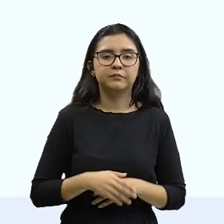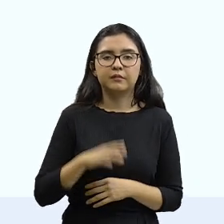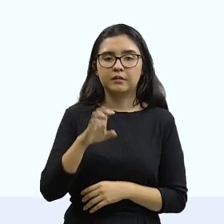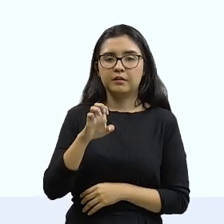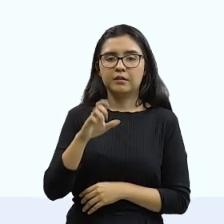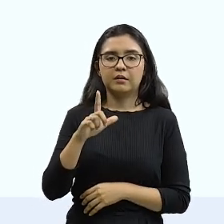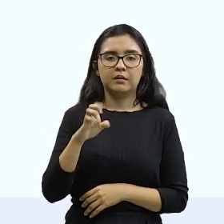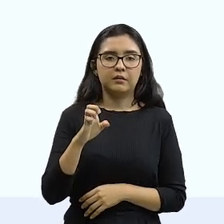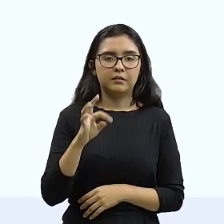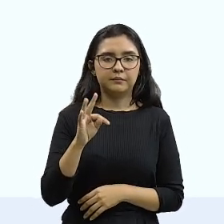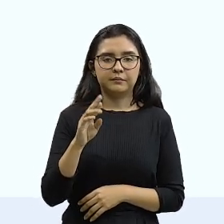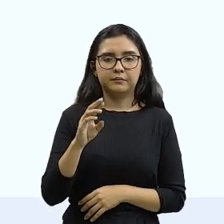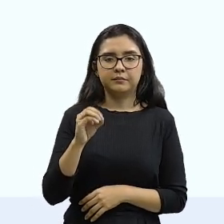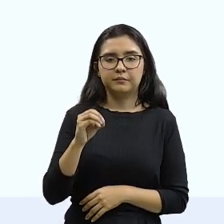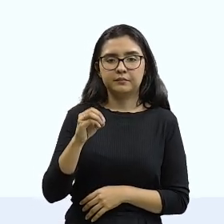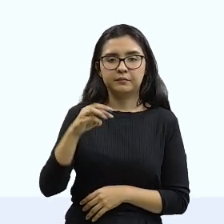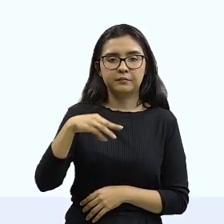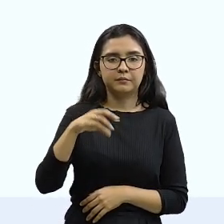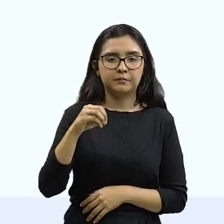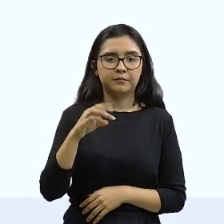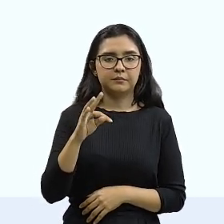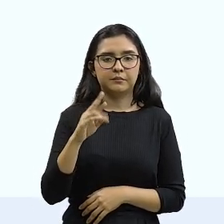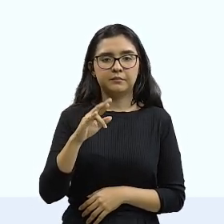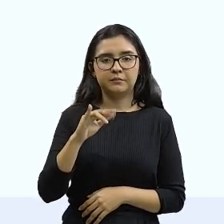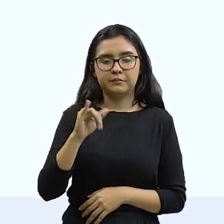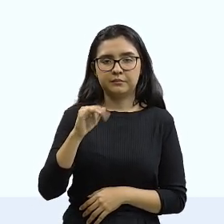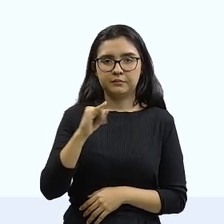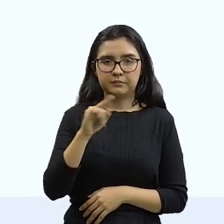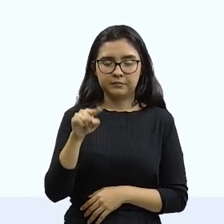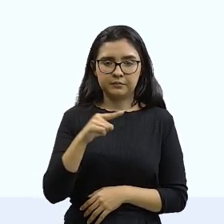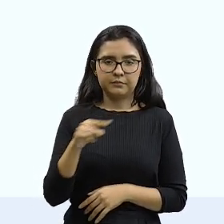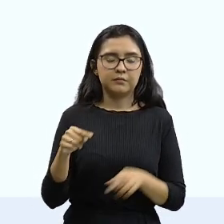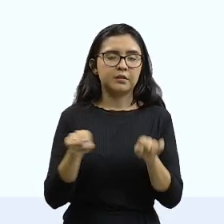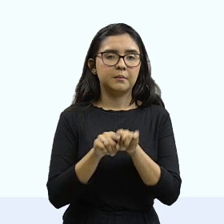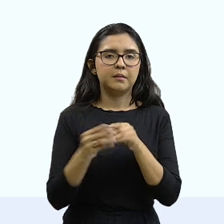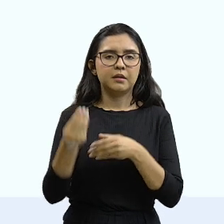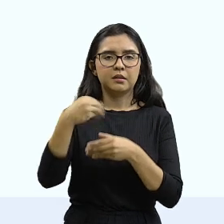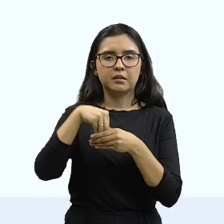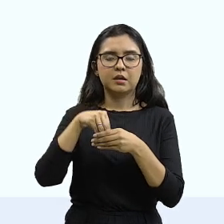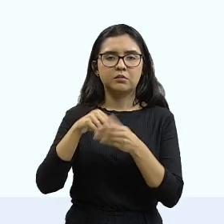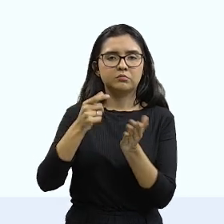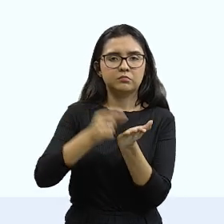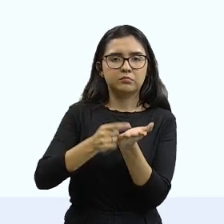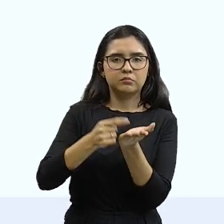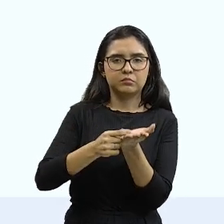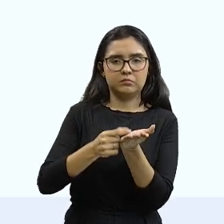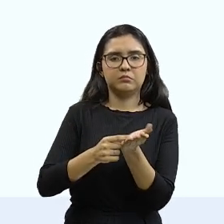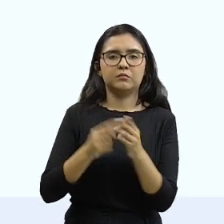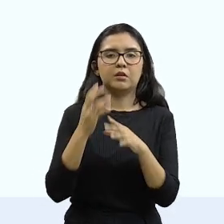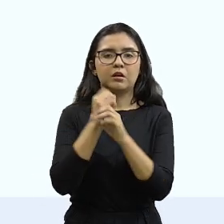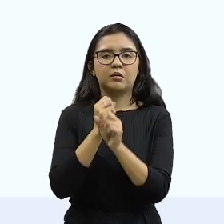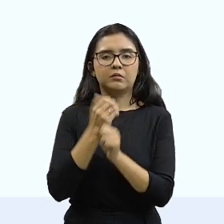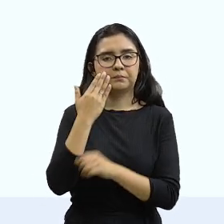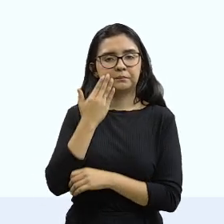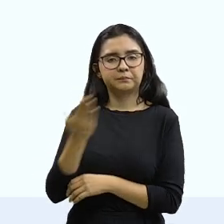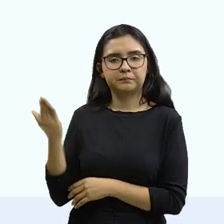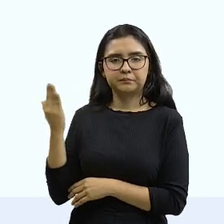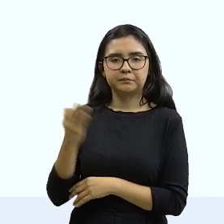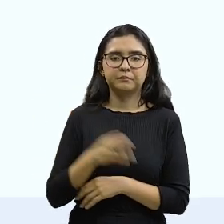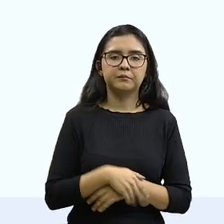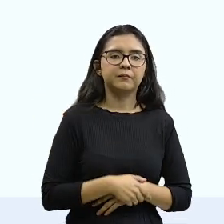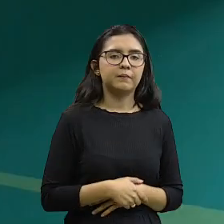corrente de curto-circuito. E a resistência interna dessa pilha, dessa bateria, vai ser calculado com essa formulazinha aqui, ó,